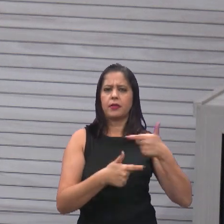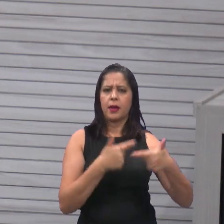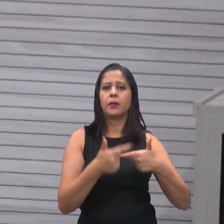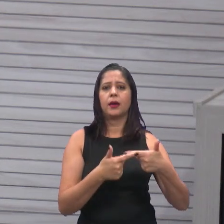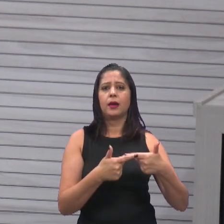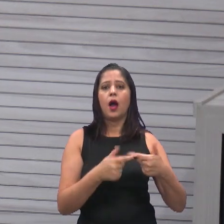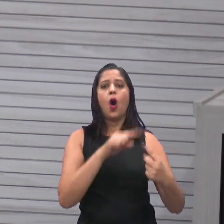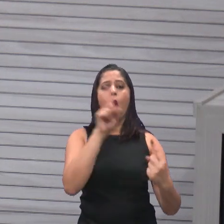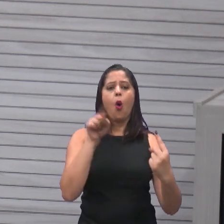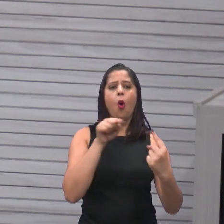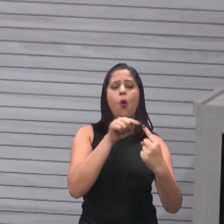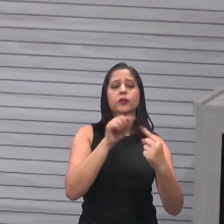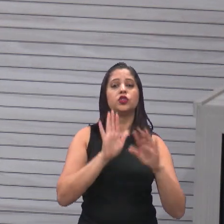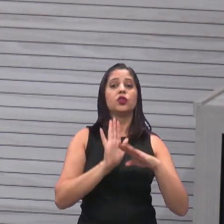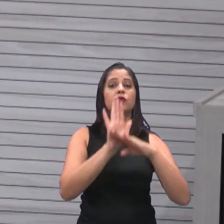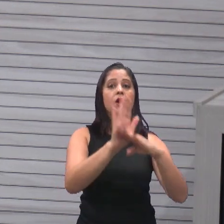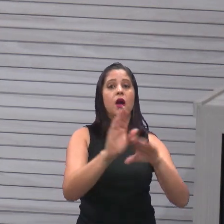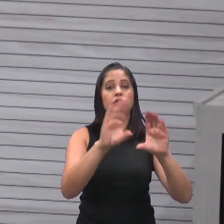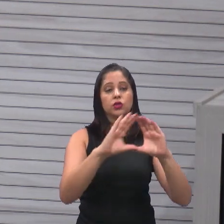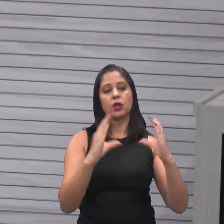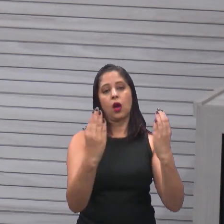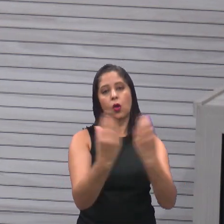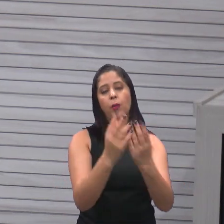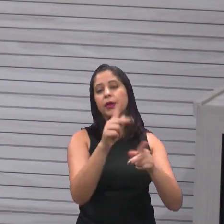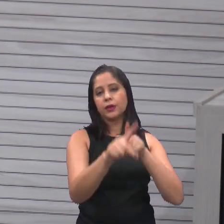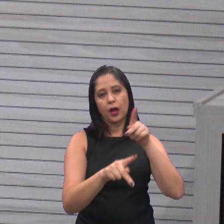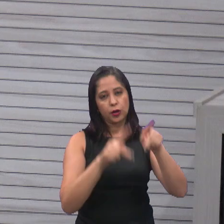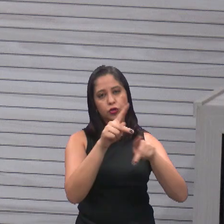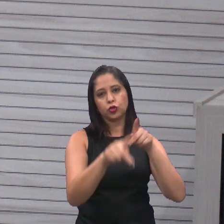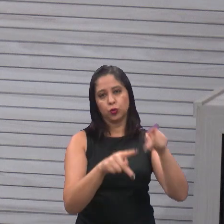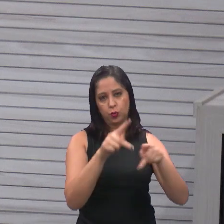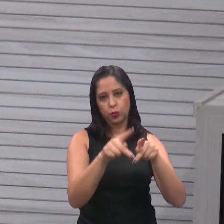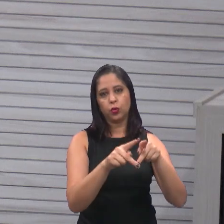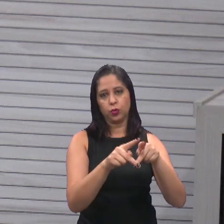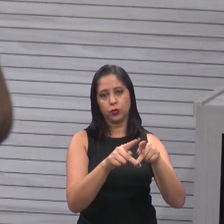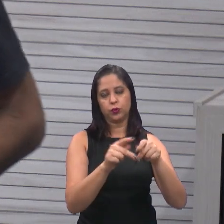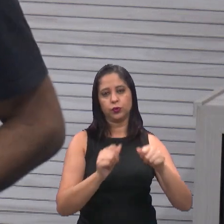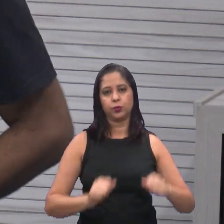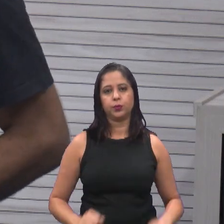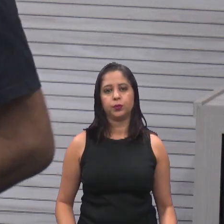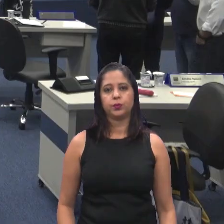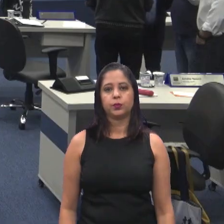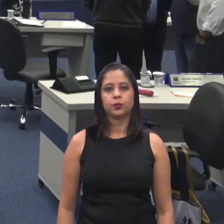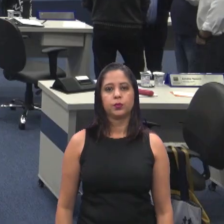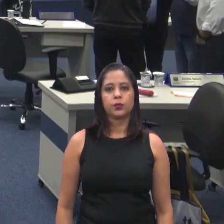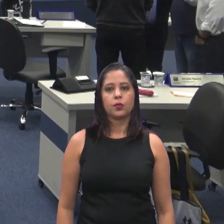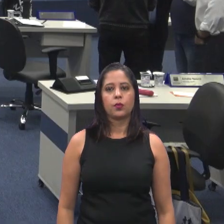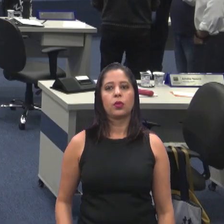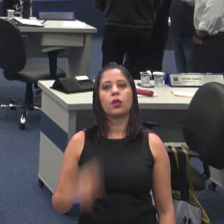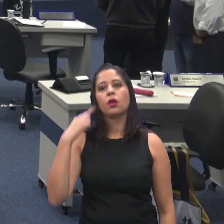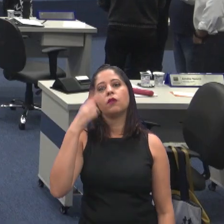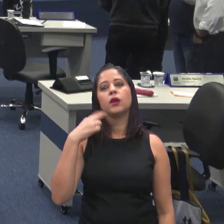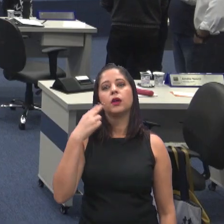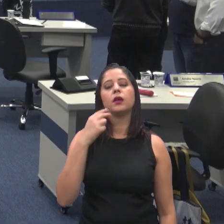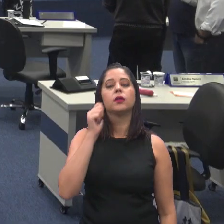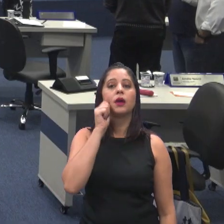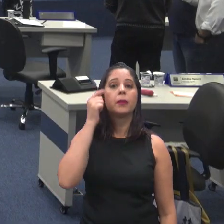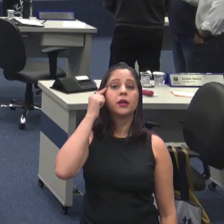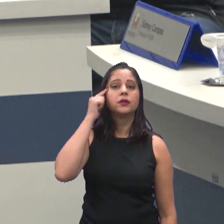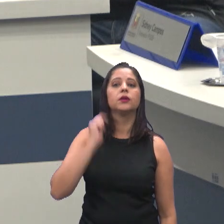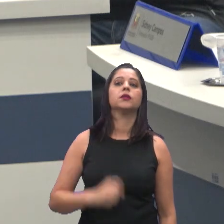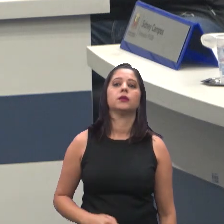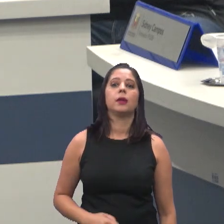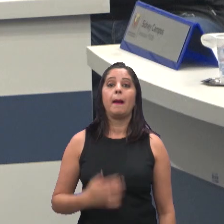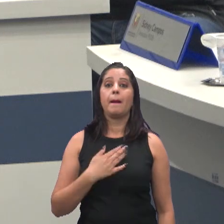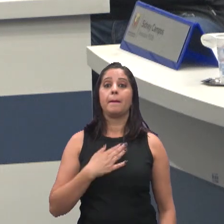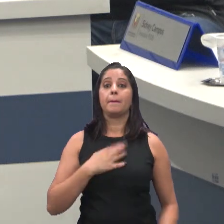benefício da população que tanto espera a regularização e também a habitação. Com a palavra, a vereadora Amélia Nobre. Coloco